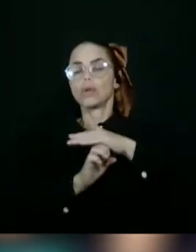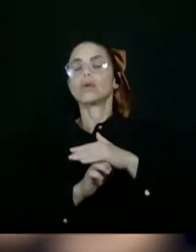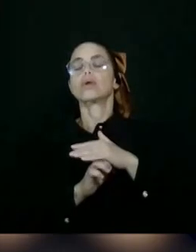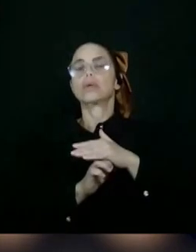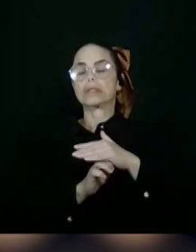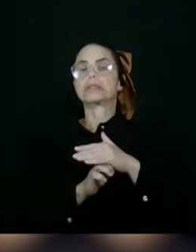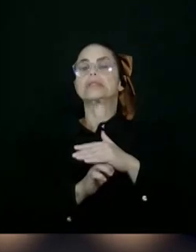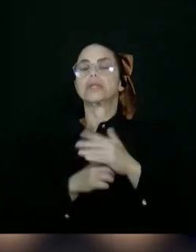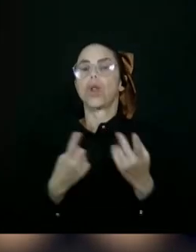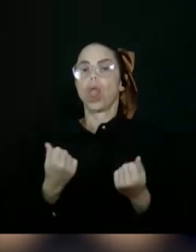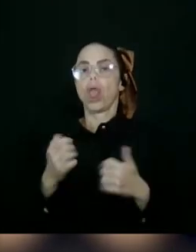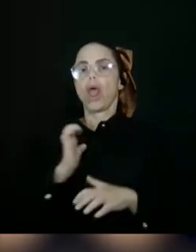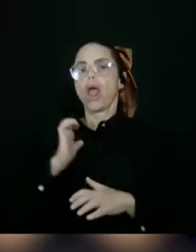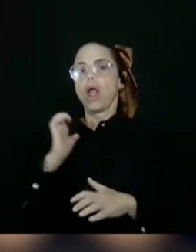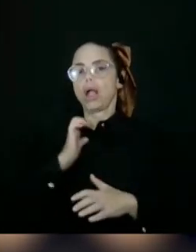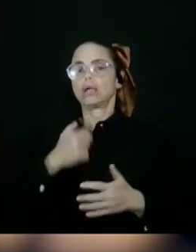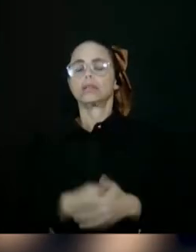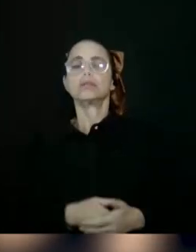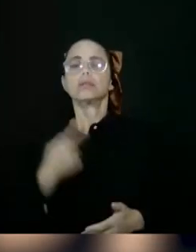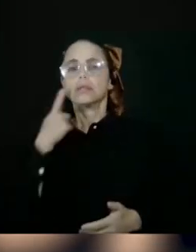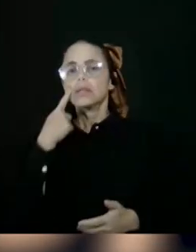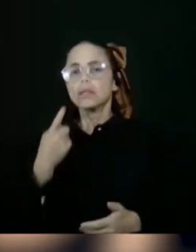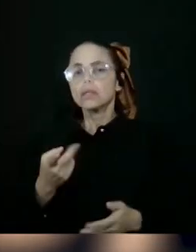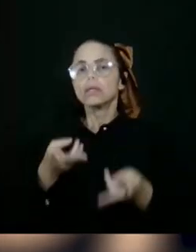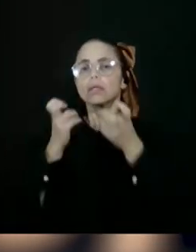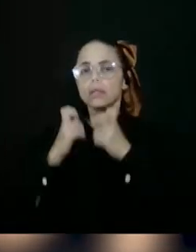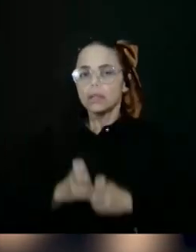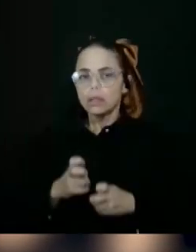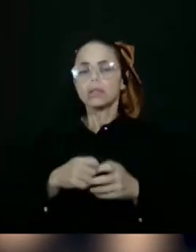porte. A gente vê que